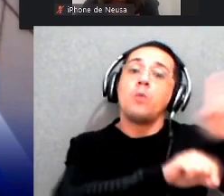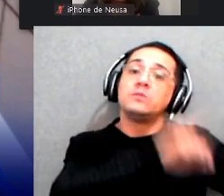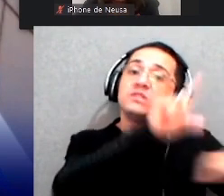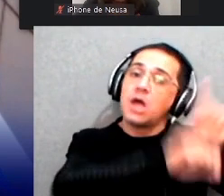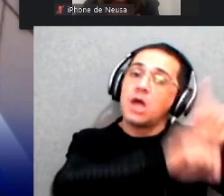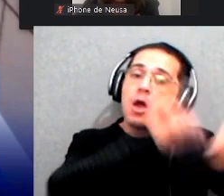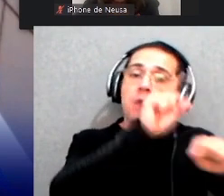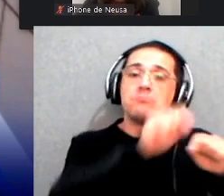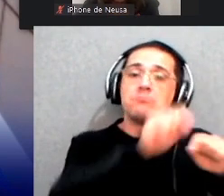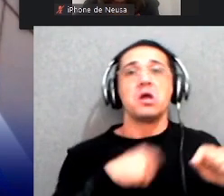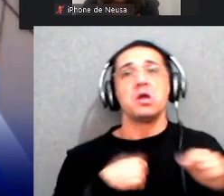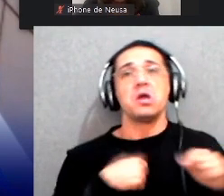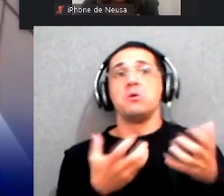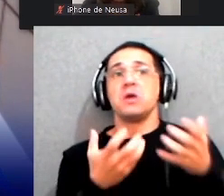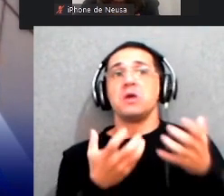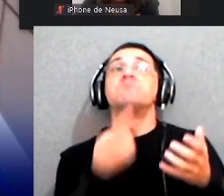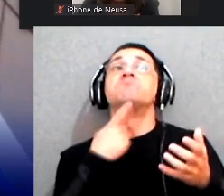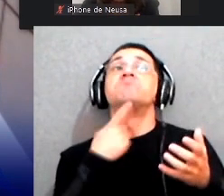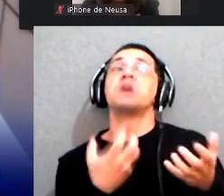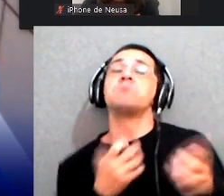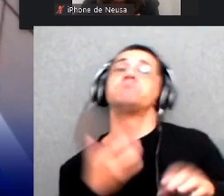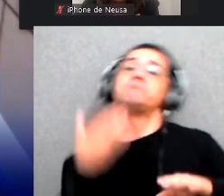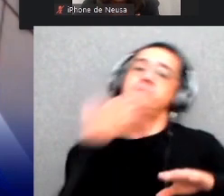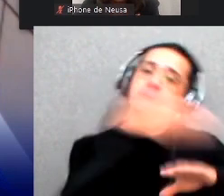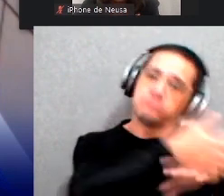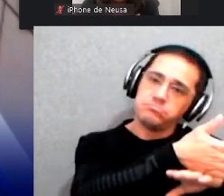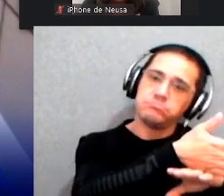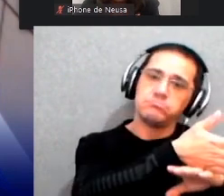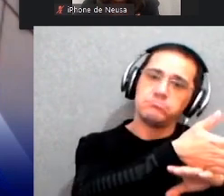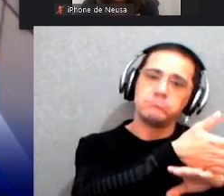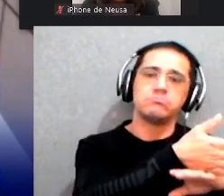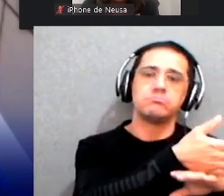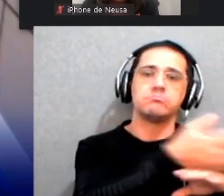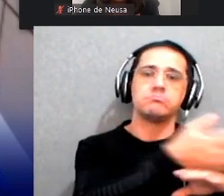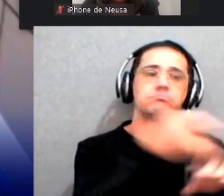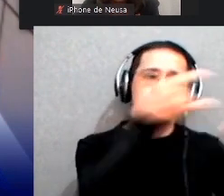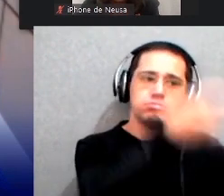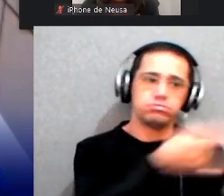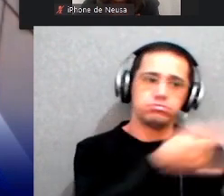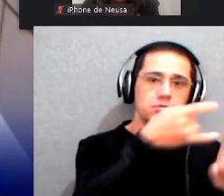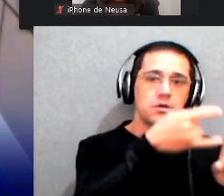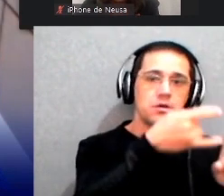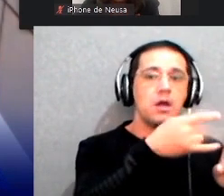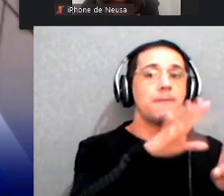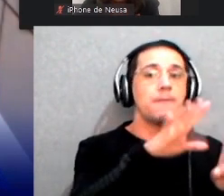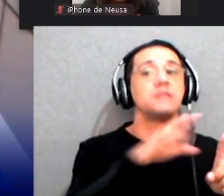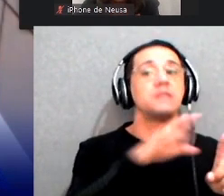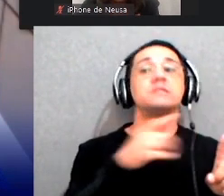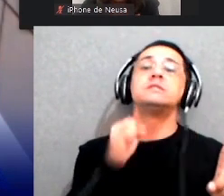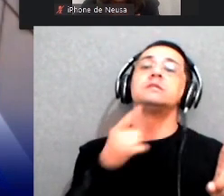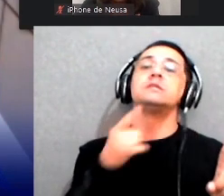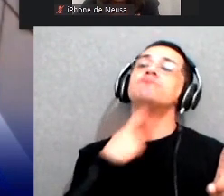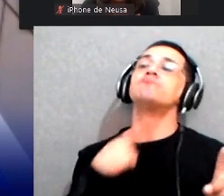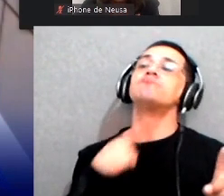quiser, poder estar lá no STJ, lá no STF, no STF e acompanhar. Então, não vamos matar isso. Tem que ser uma opção. Segundo